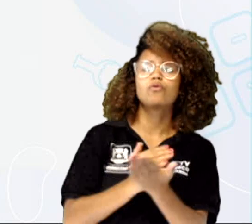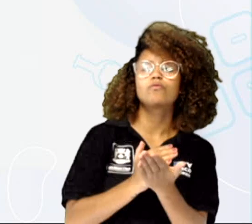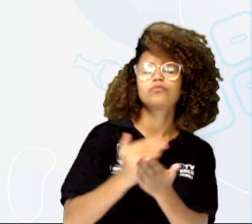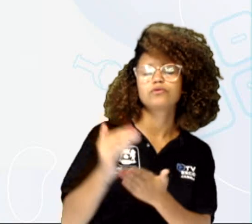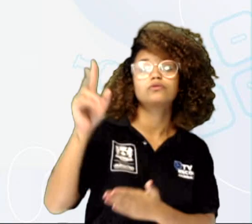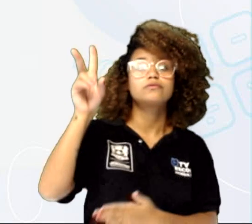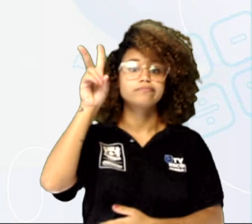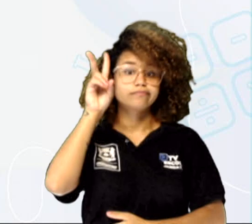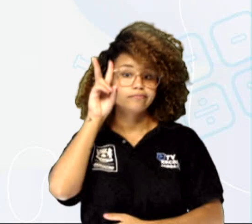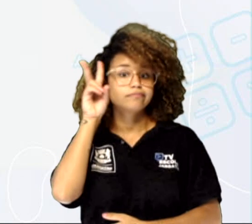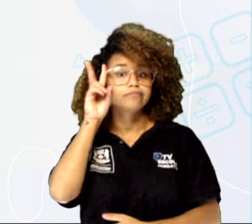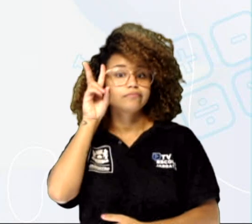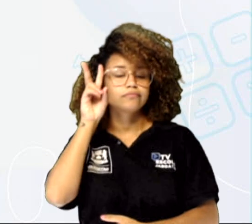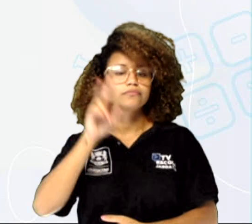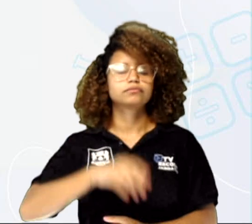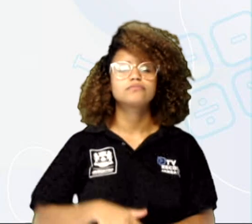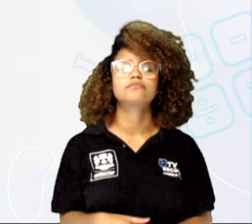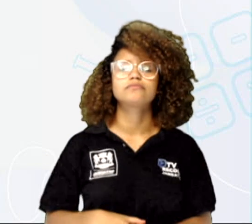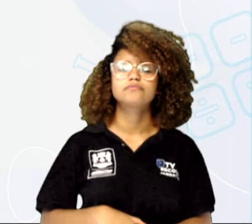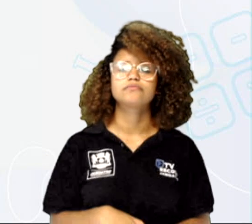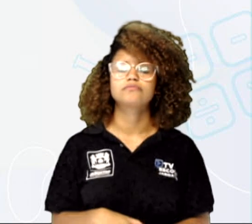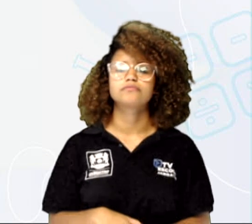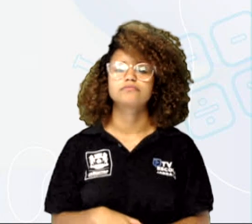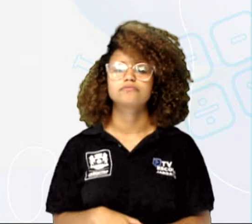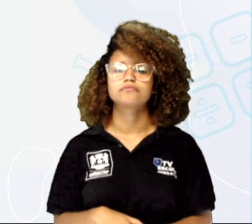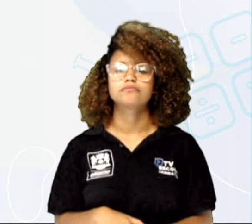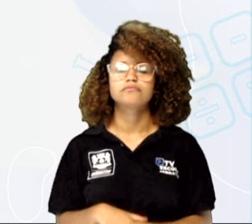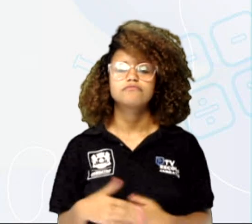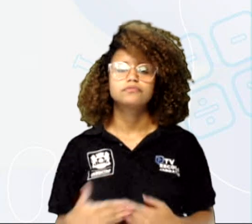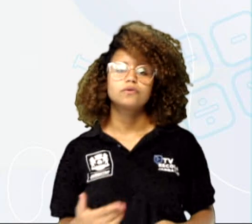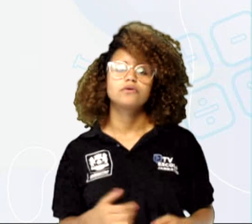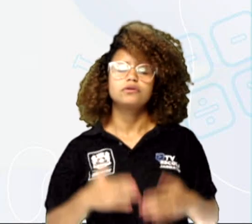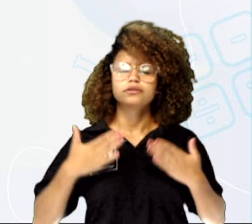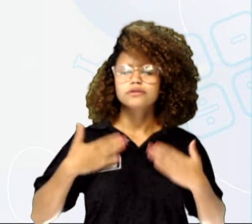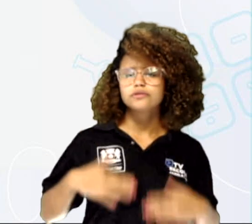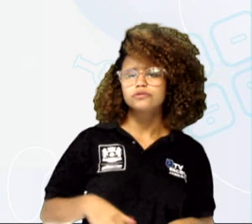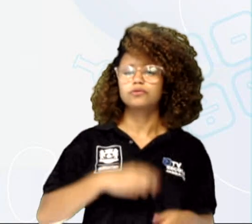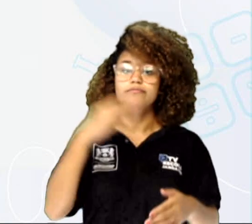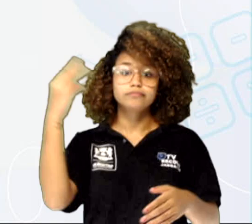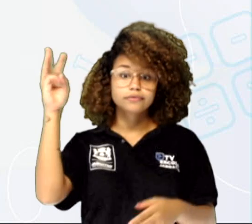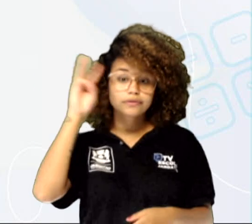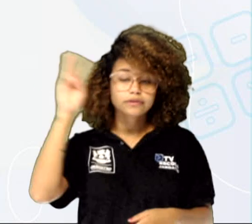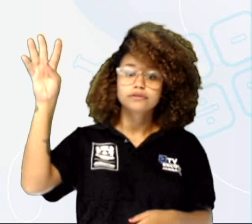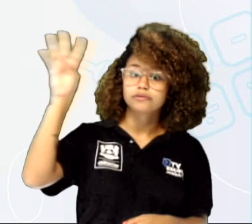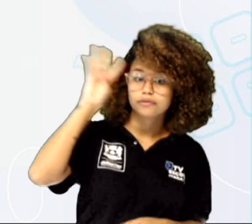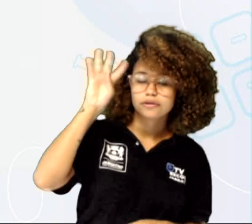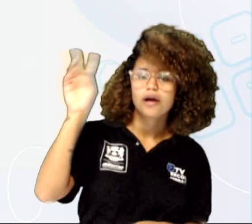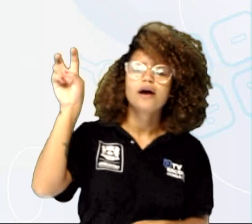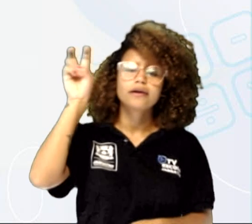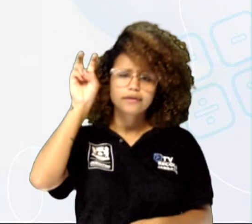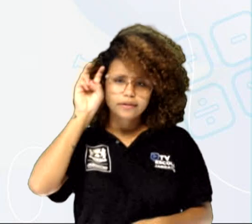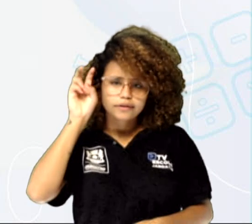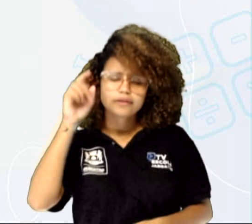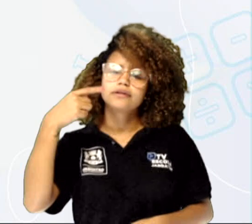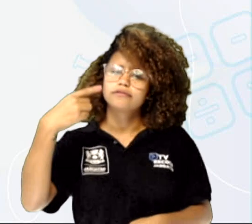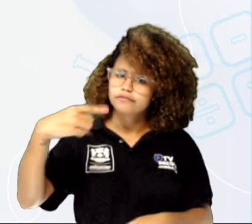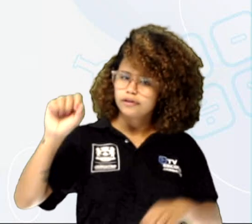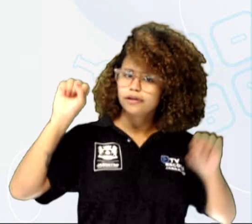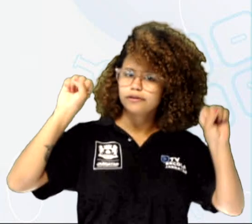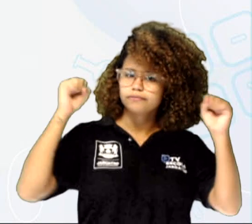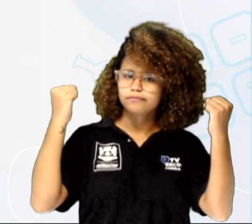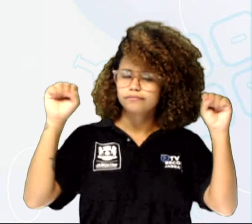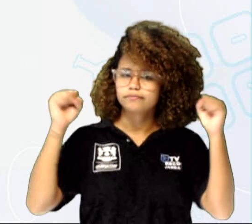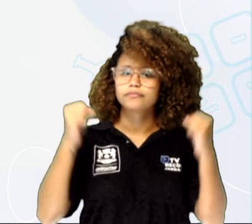numa segunda-feira, então começou na segunda, descansou terça e quarta, vai treinar na quinta. Descansou